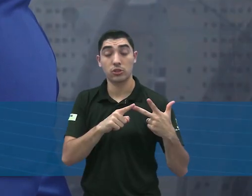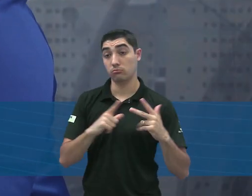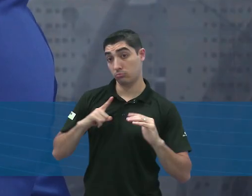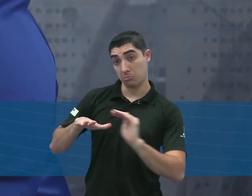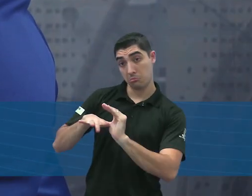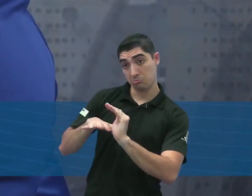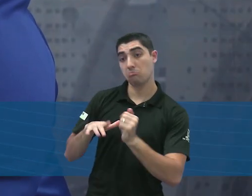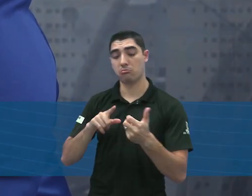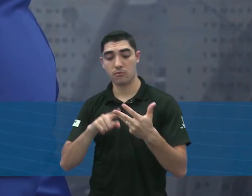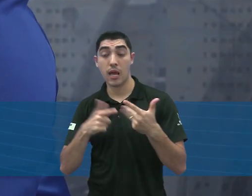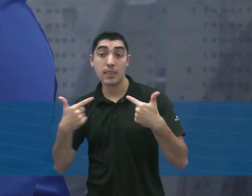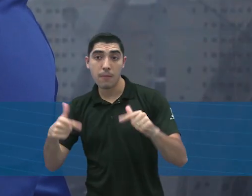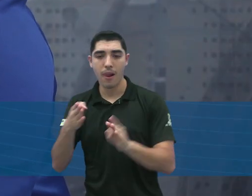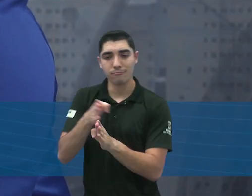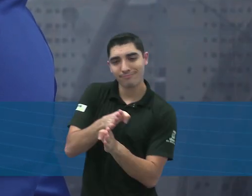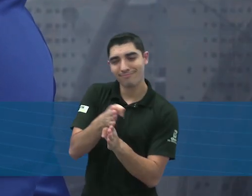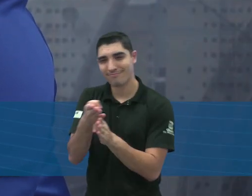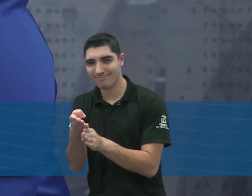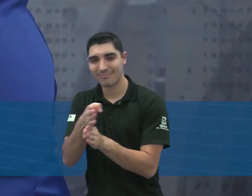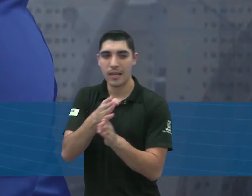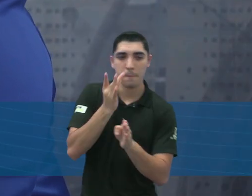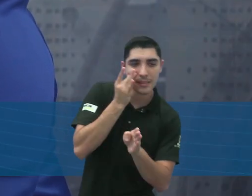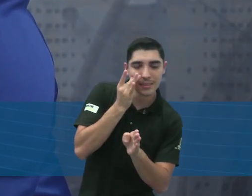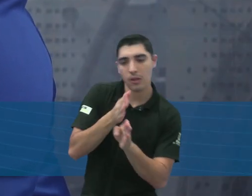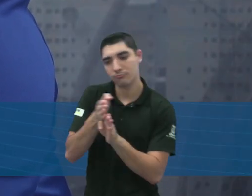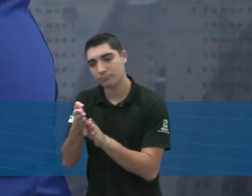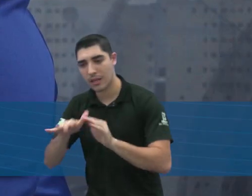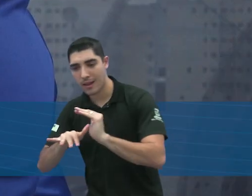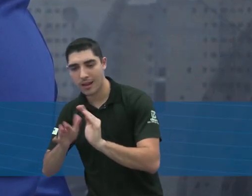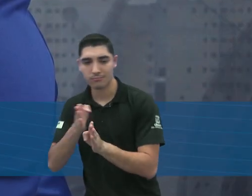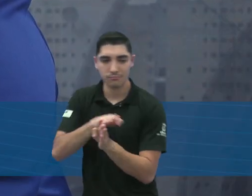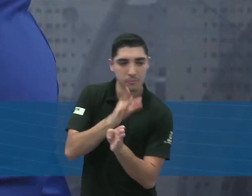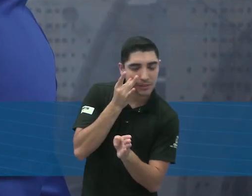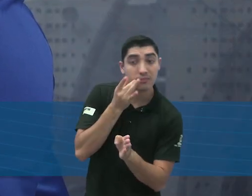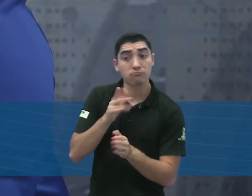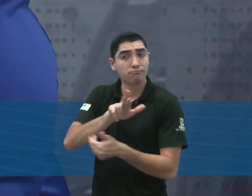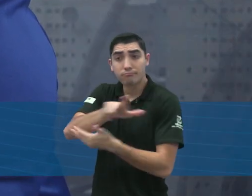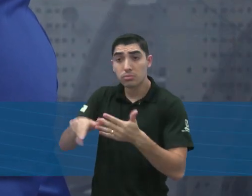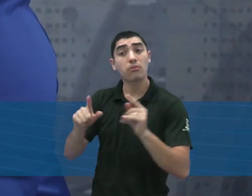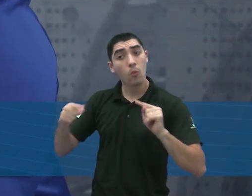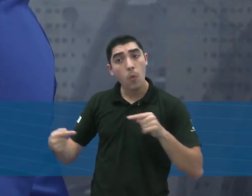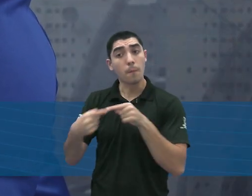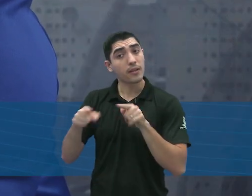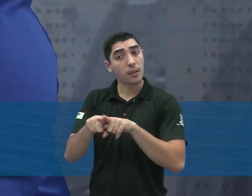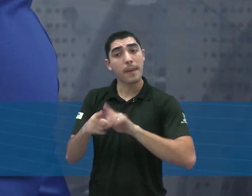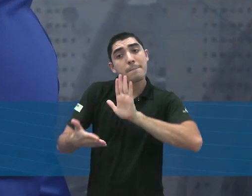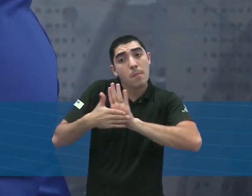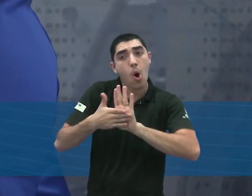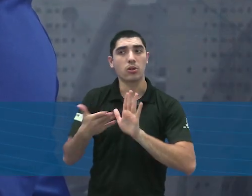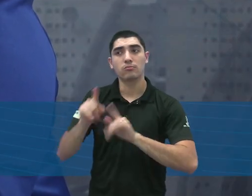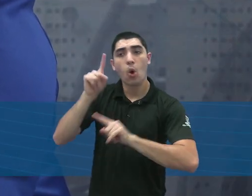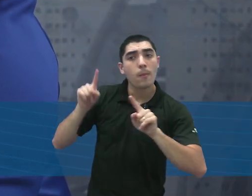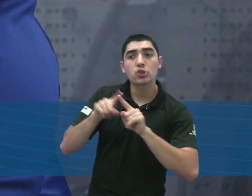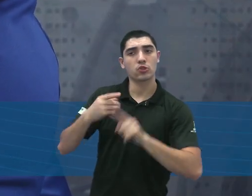aí, o trabalho híbrido, né? Então, todos esses fatores estão vinculados a propósito, né? Então, o propósito é